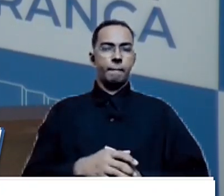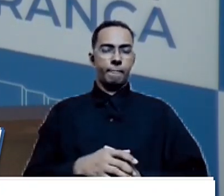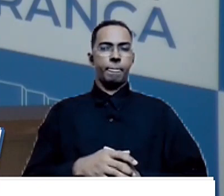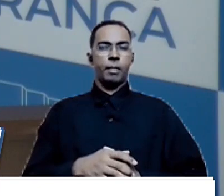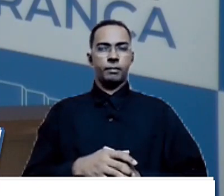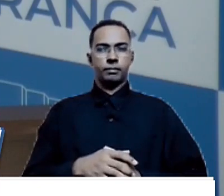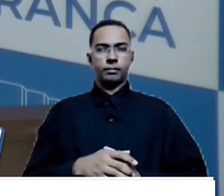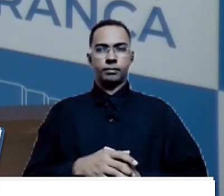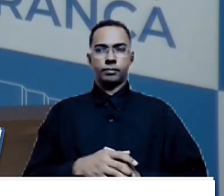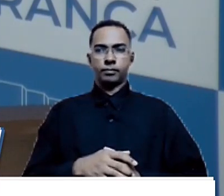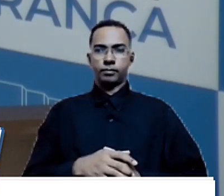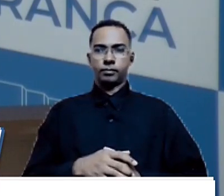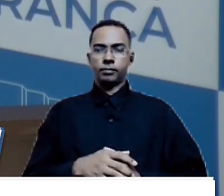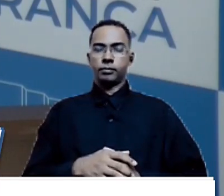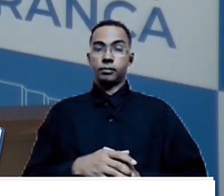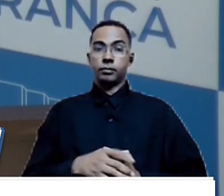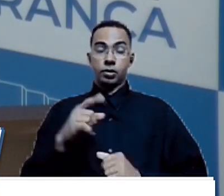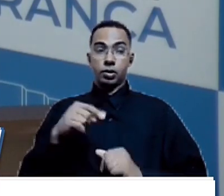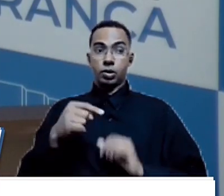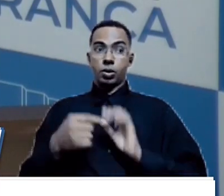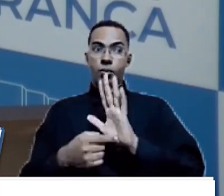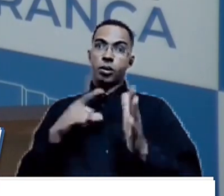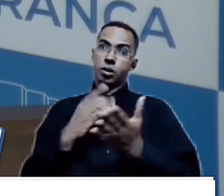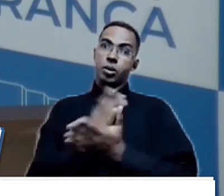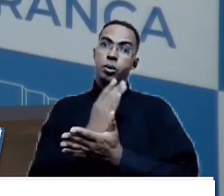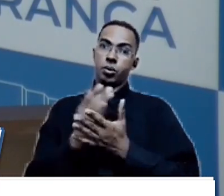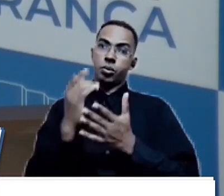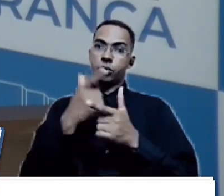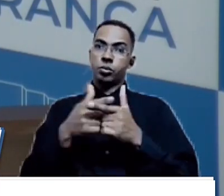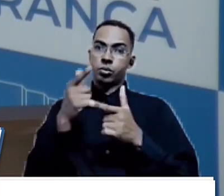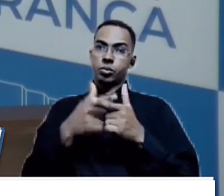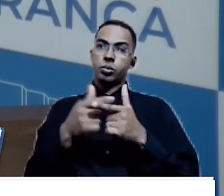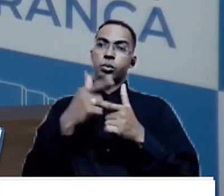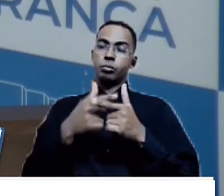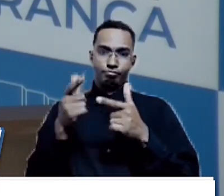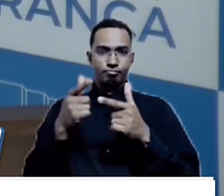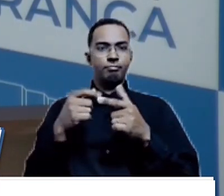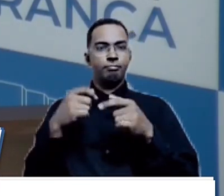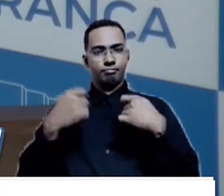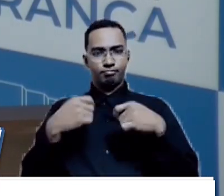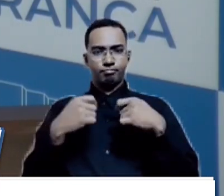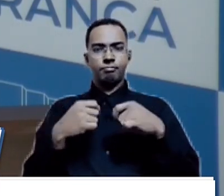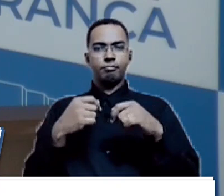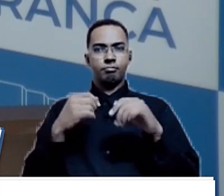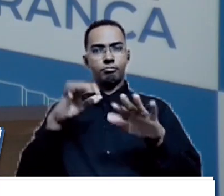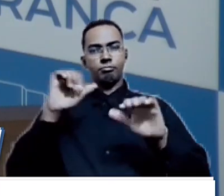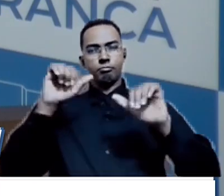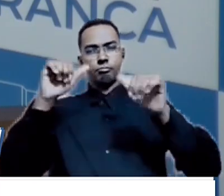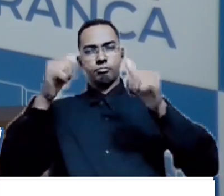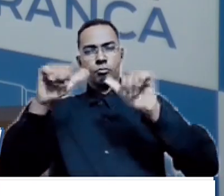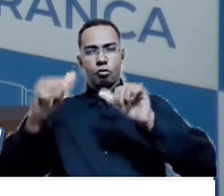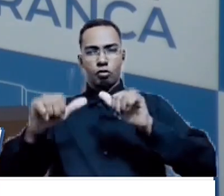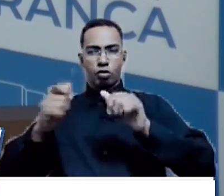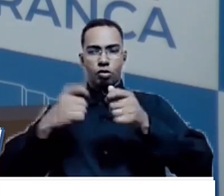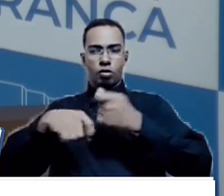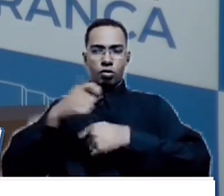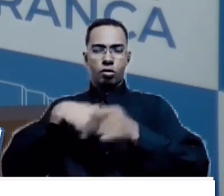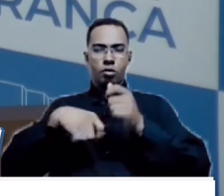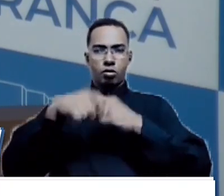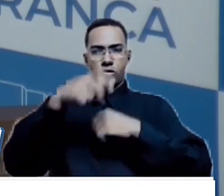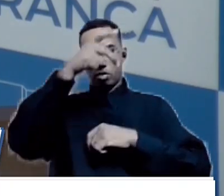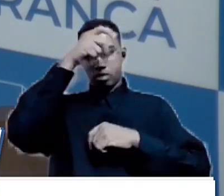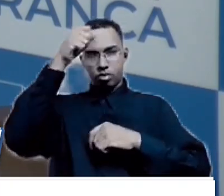Isso mostra que tem algum problema e que precisa ser reavaliado pela administração Municipal